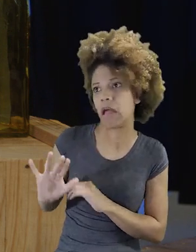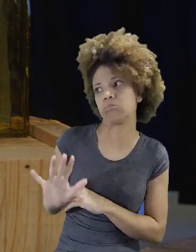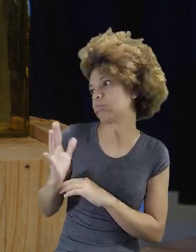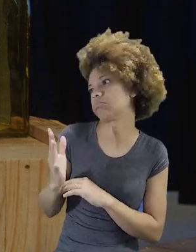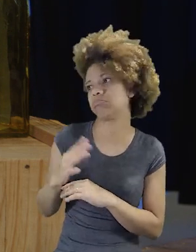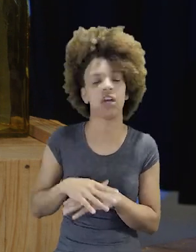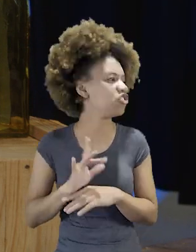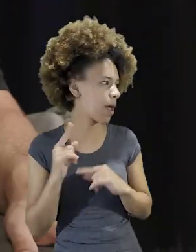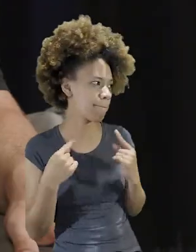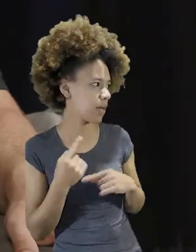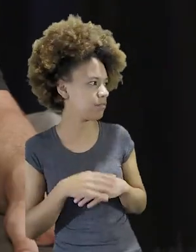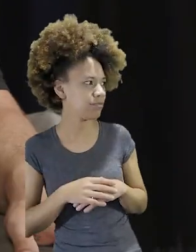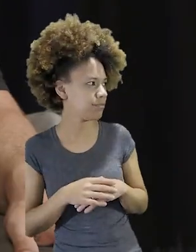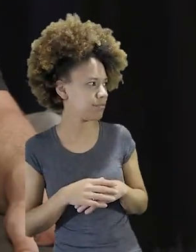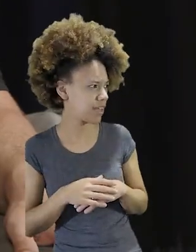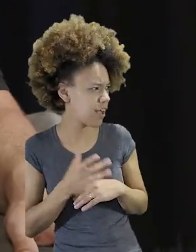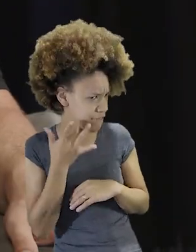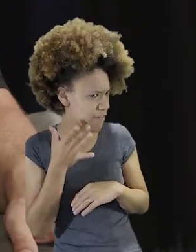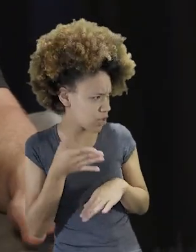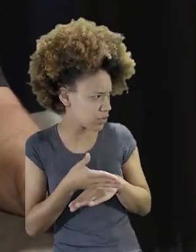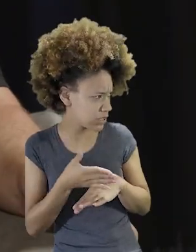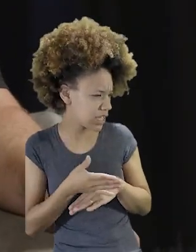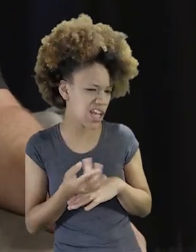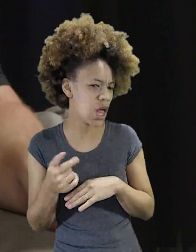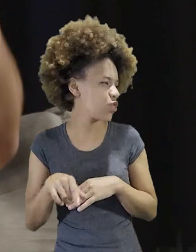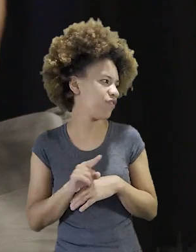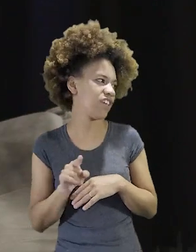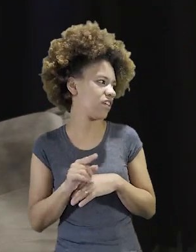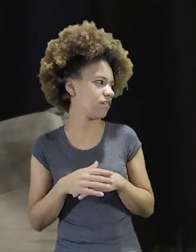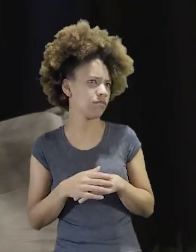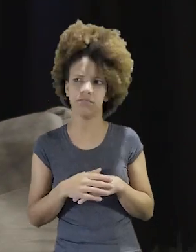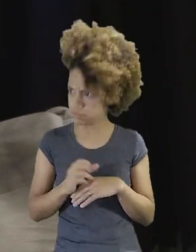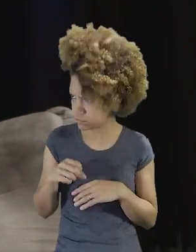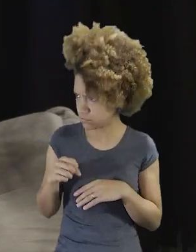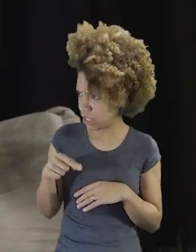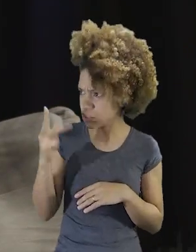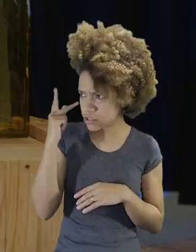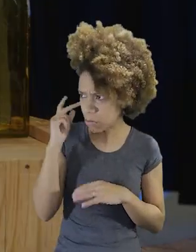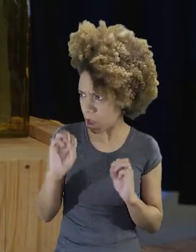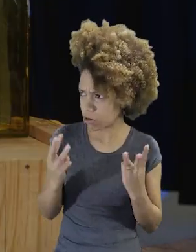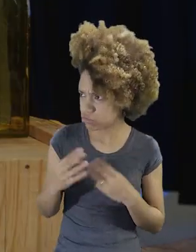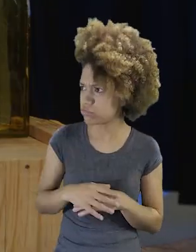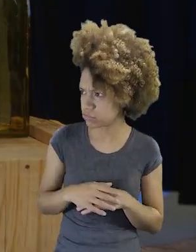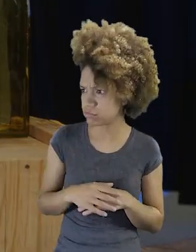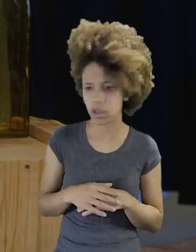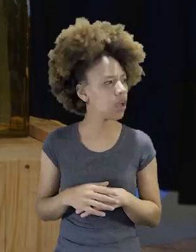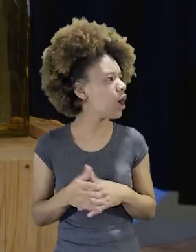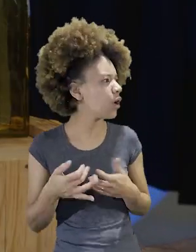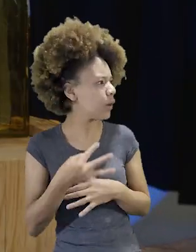que vai sair já pirei nesse maluco mas esses caras são fácil acesso ele não viria para cá esses cara velho